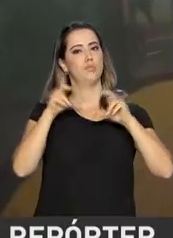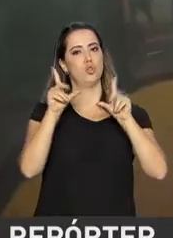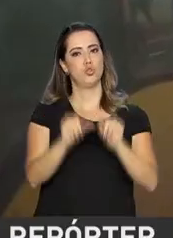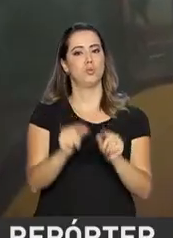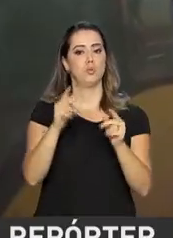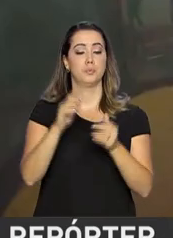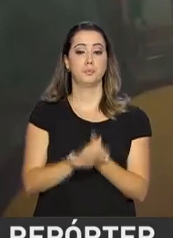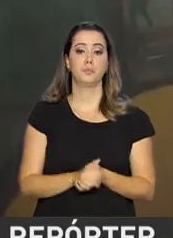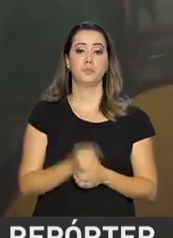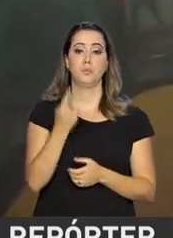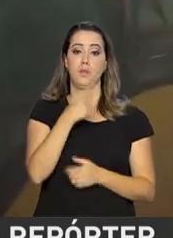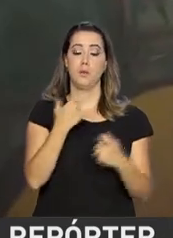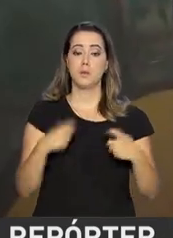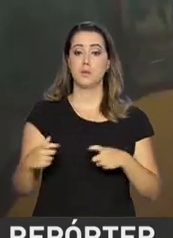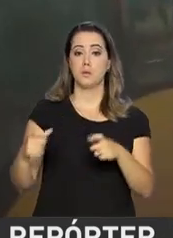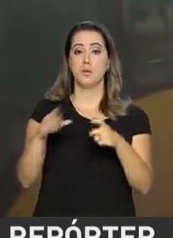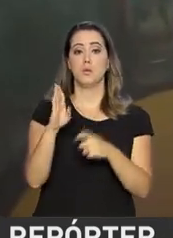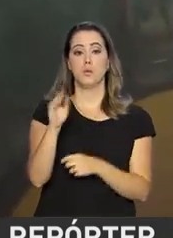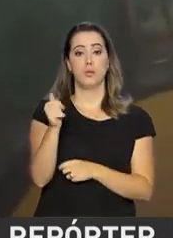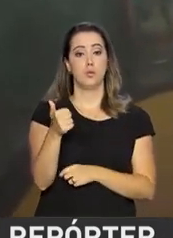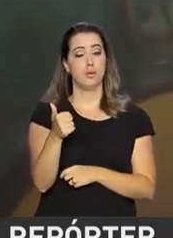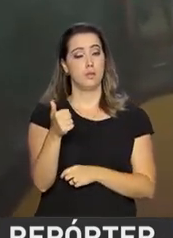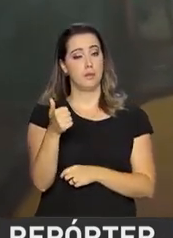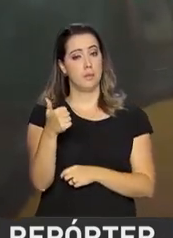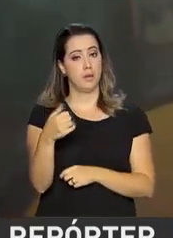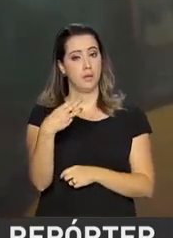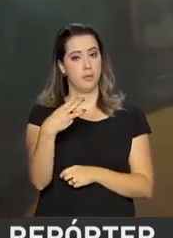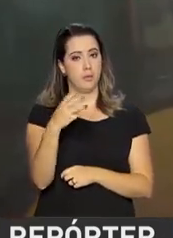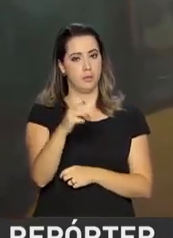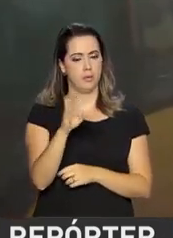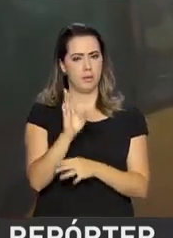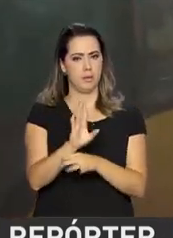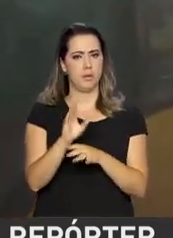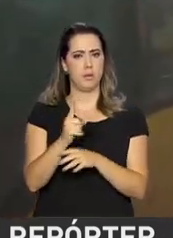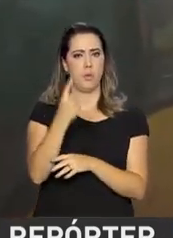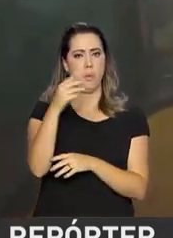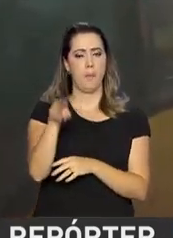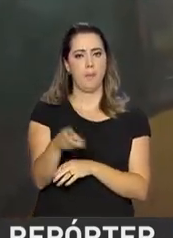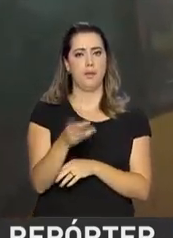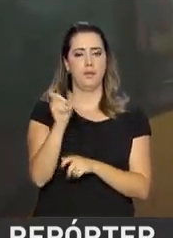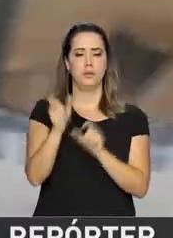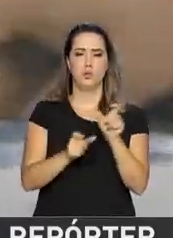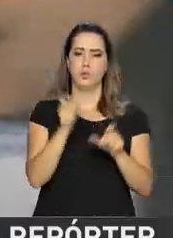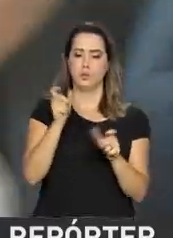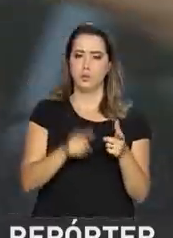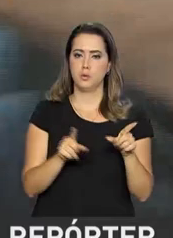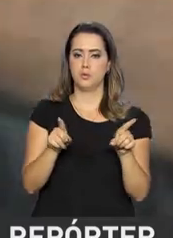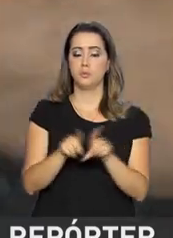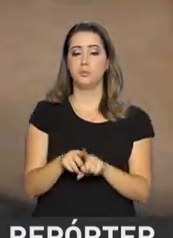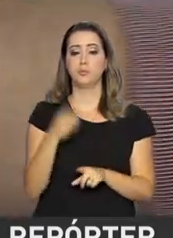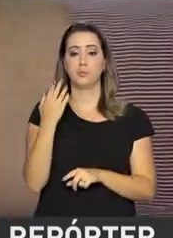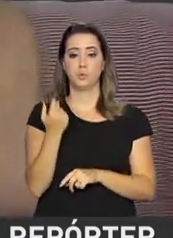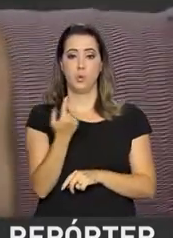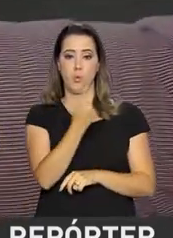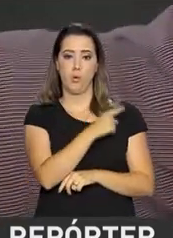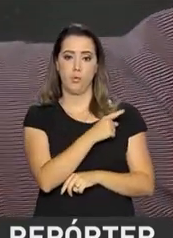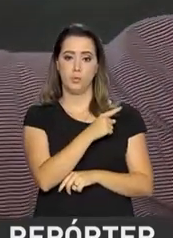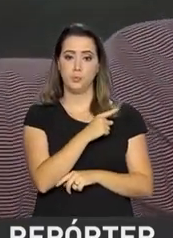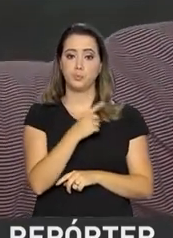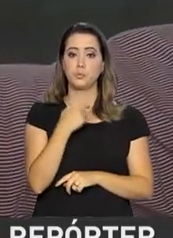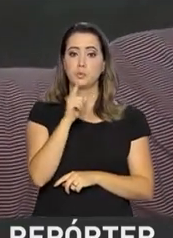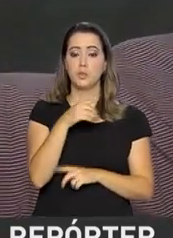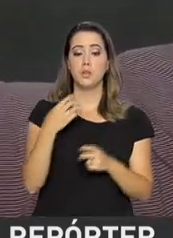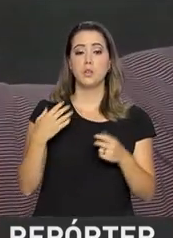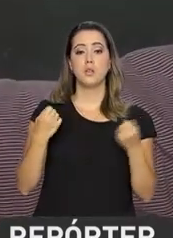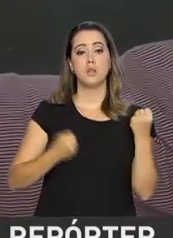A duplicação desse trecho da BR-135 beneficia 1,5 milhão de pessoas. É o caso do seu Carlos, que